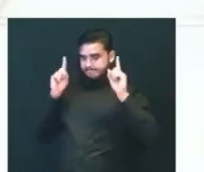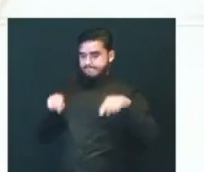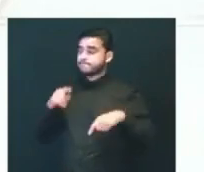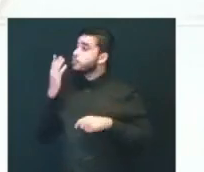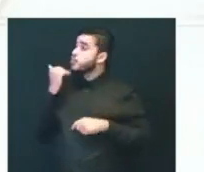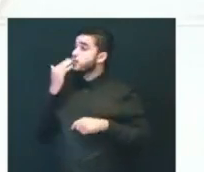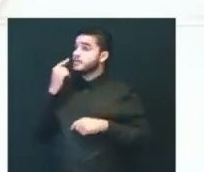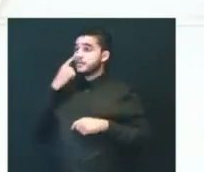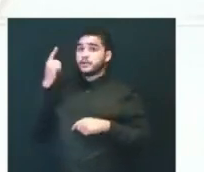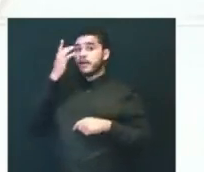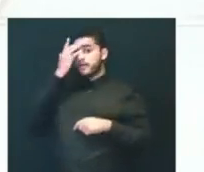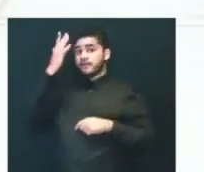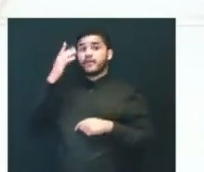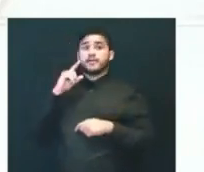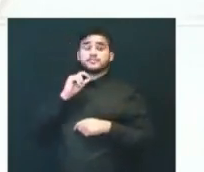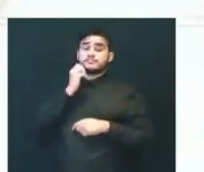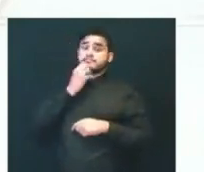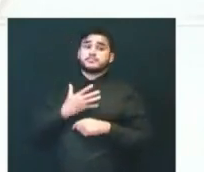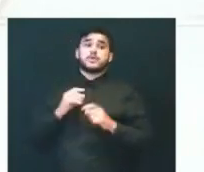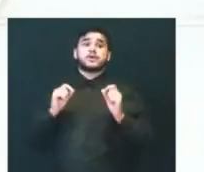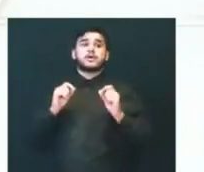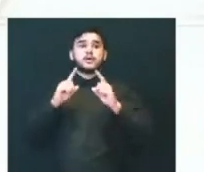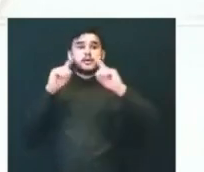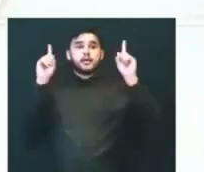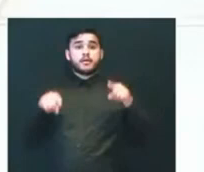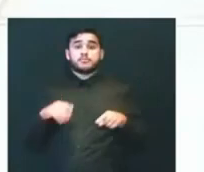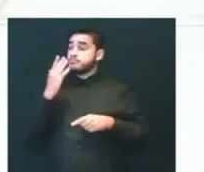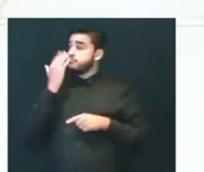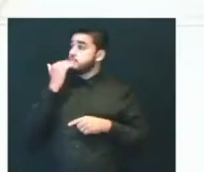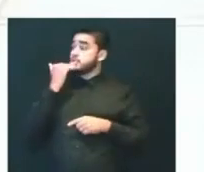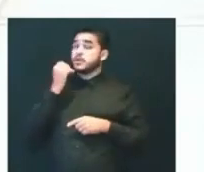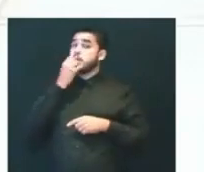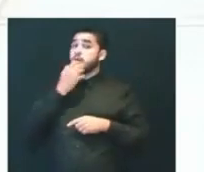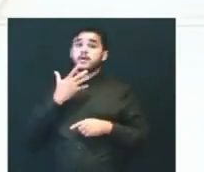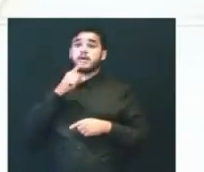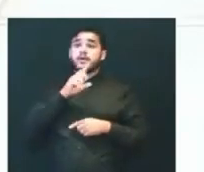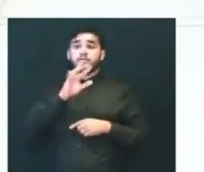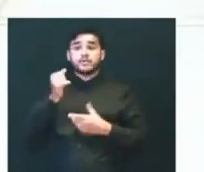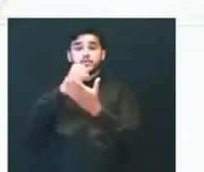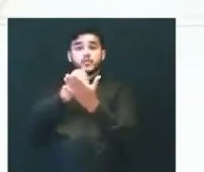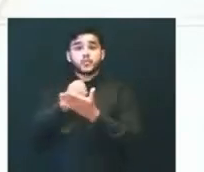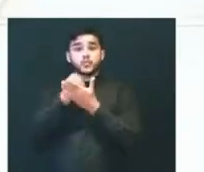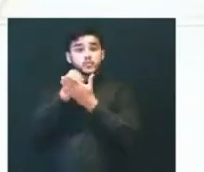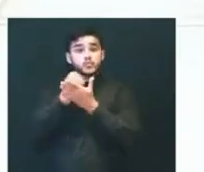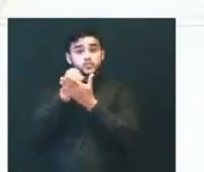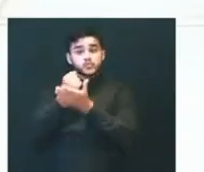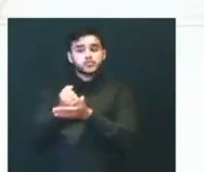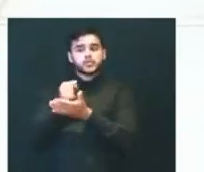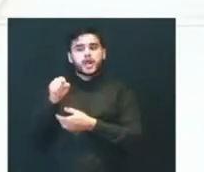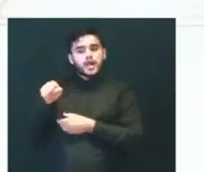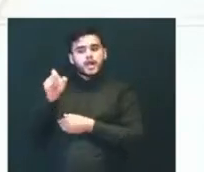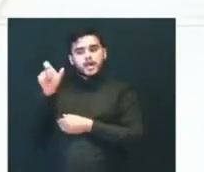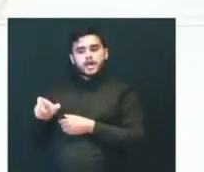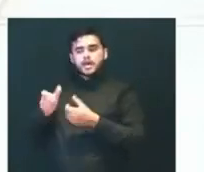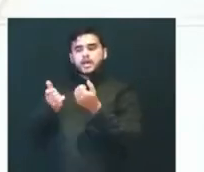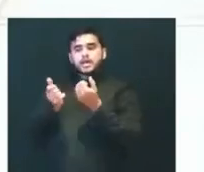organizar, para poder facilitar o seu dia. Então, ter um planejamento alimentar vai ajudar o paciente a sempre